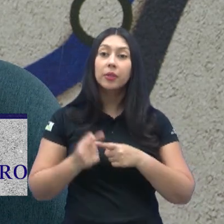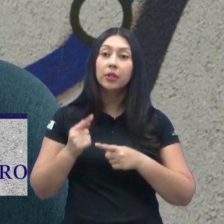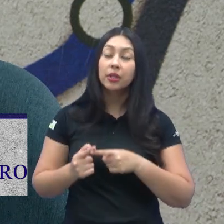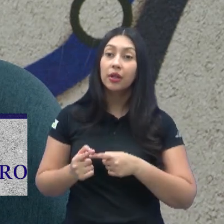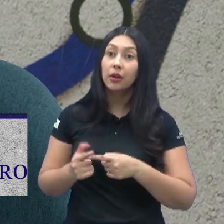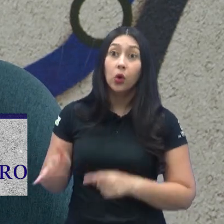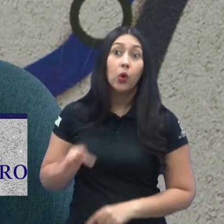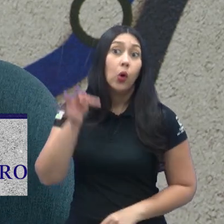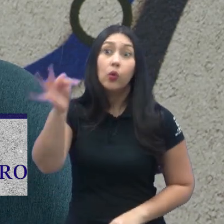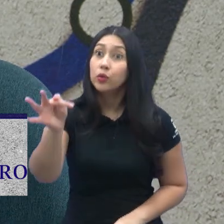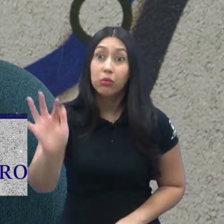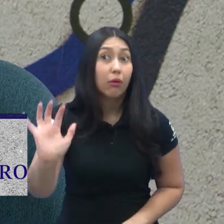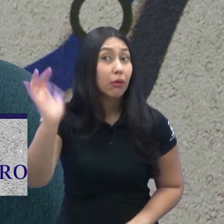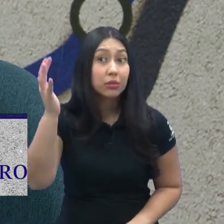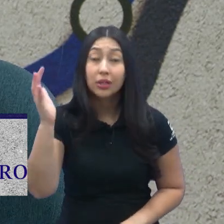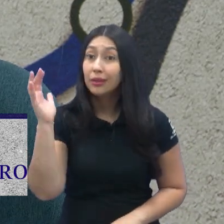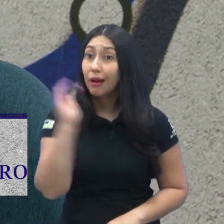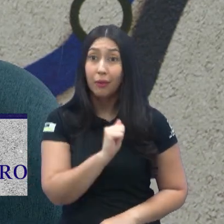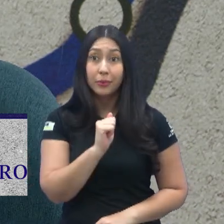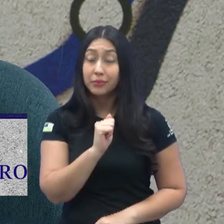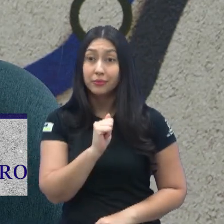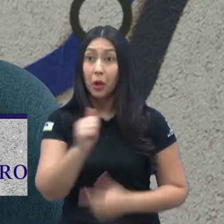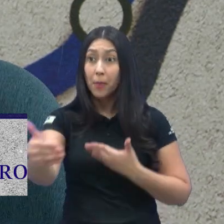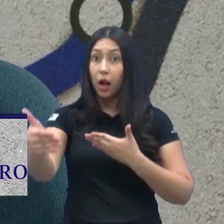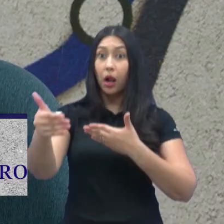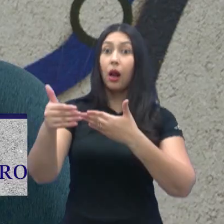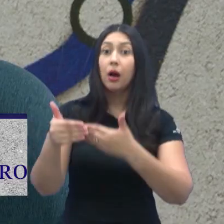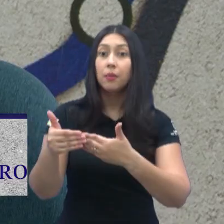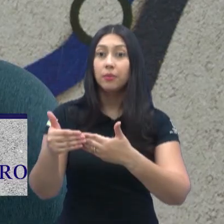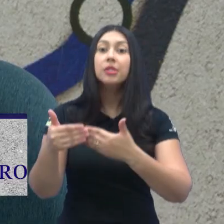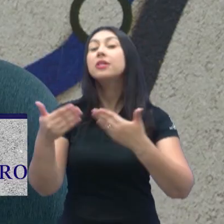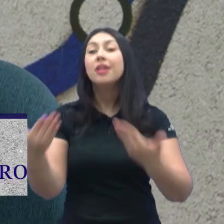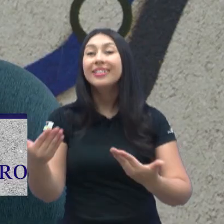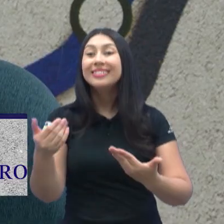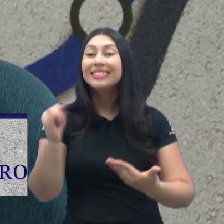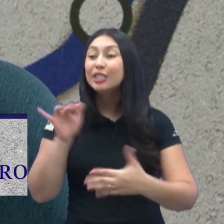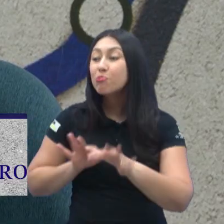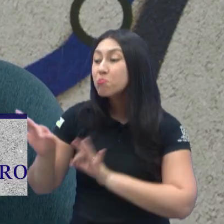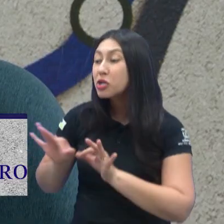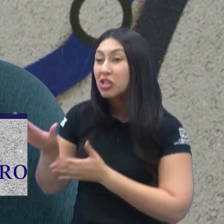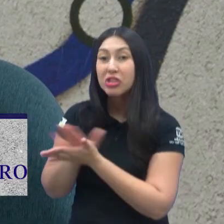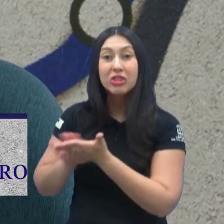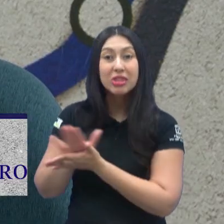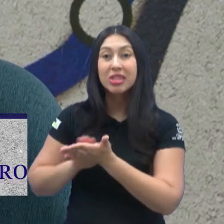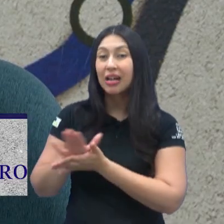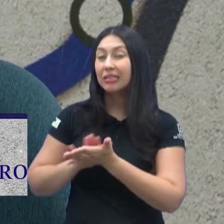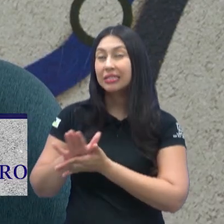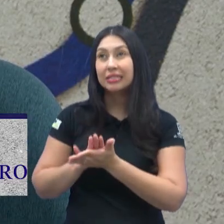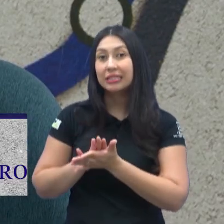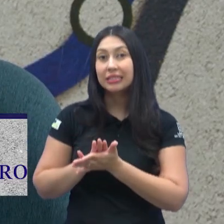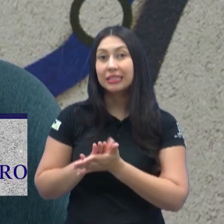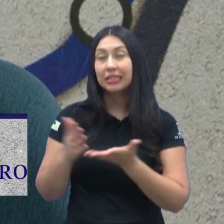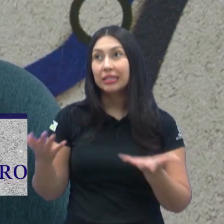ele chega e ele chega rápido, né? E quando ele chega, e se a gente não tiver programado, principalmente, eu acho que na